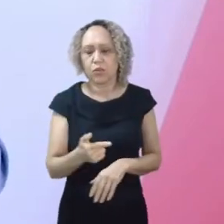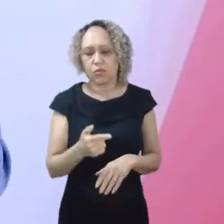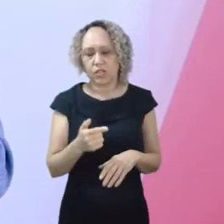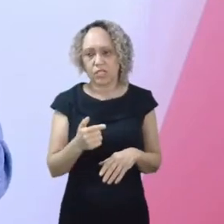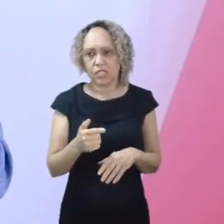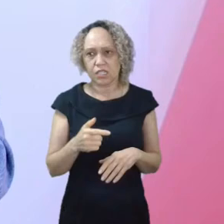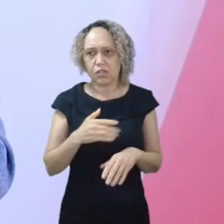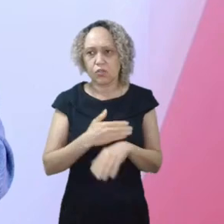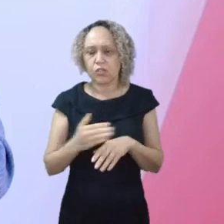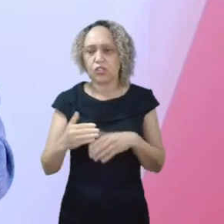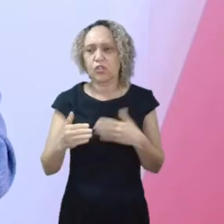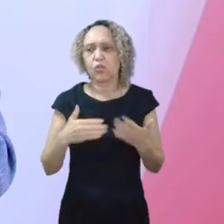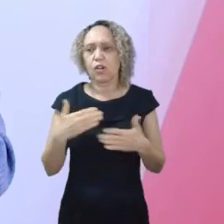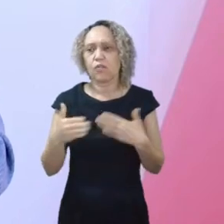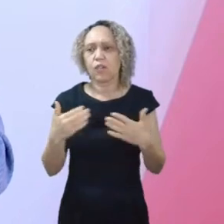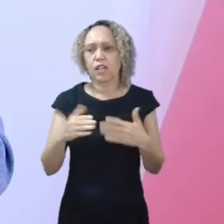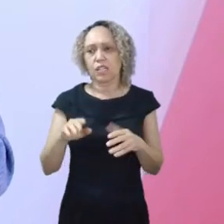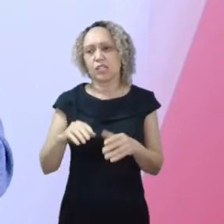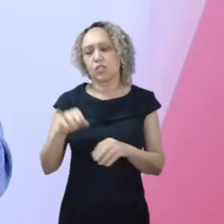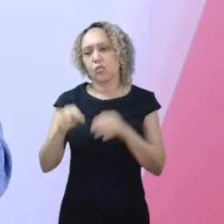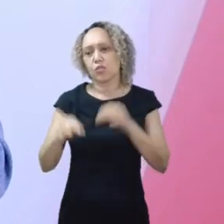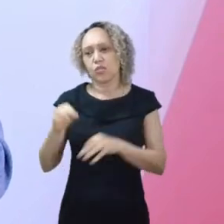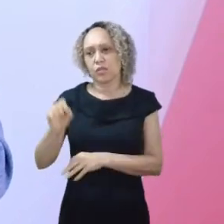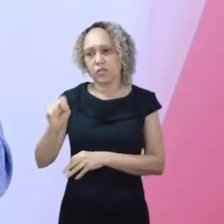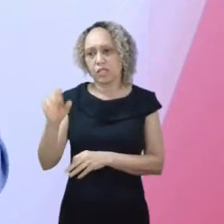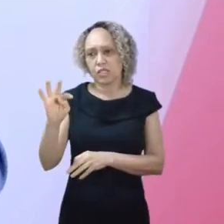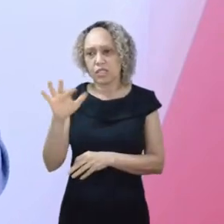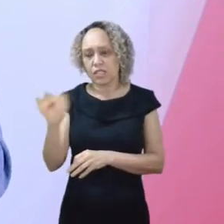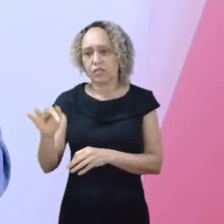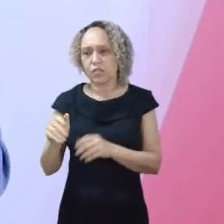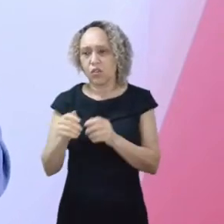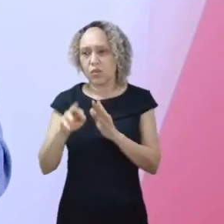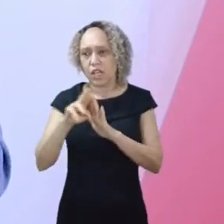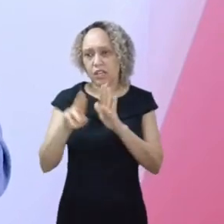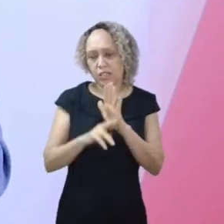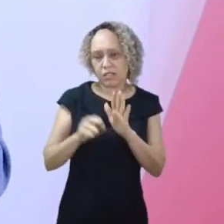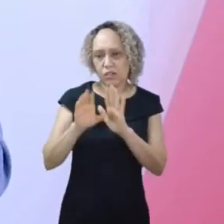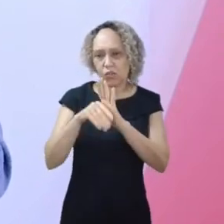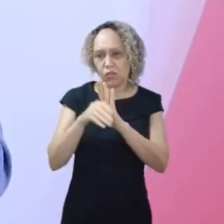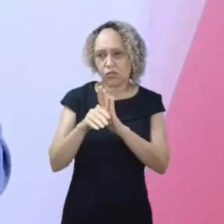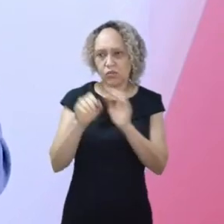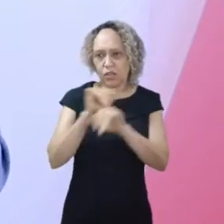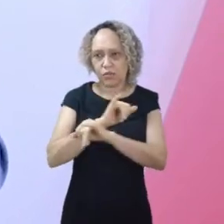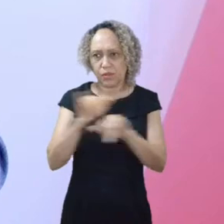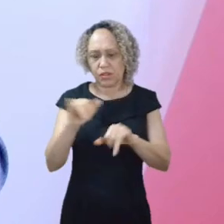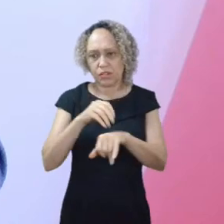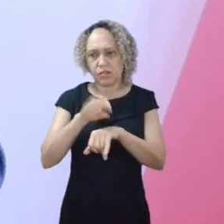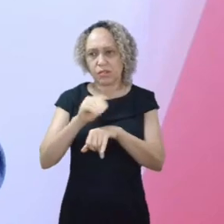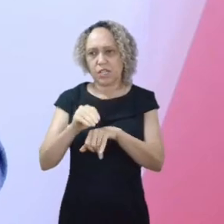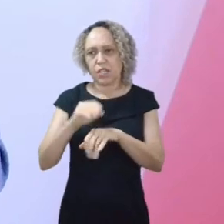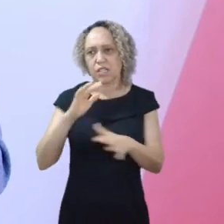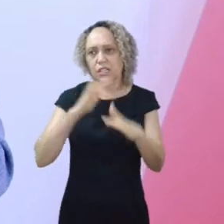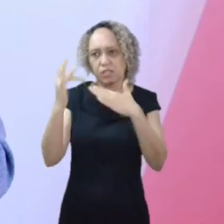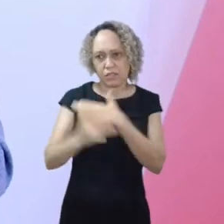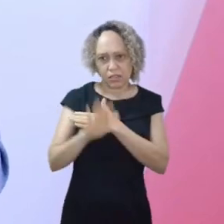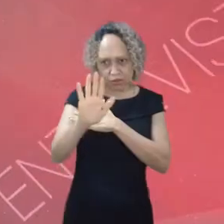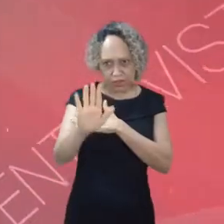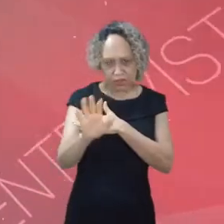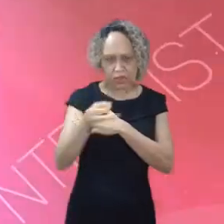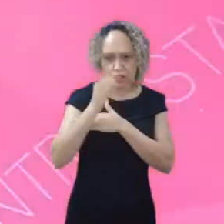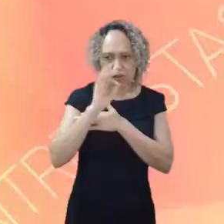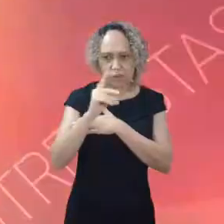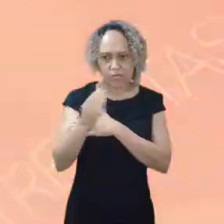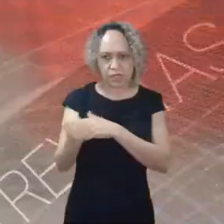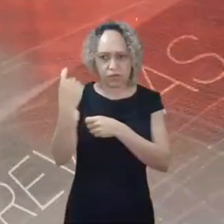do Supremo Tribunal Federal sobre a regulamentação de conteúdos publicados nas redes sociais. Não sai daí, porque o Café PT volta já já.